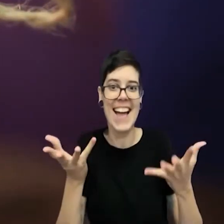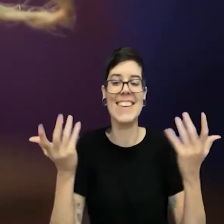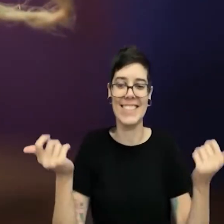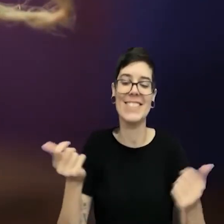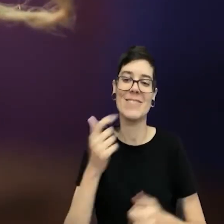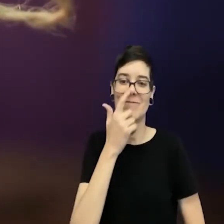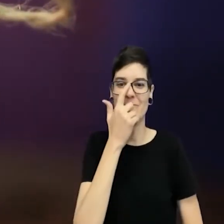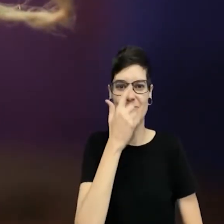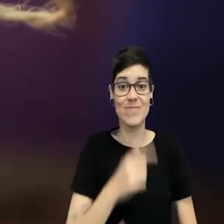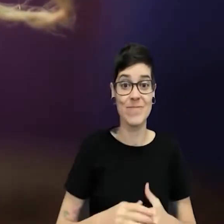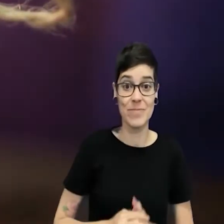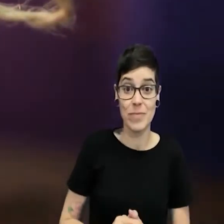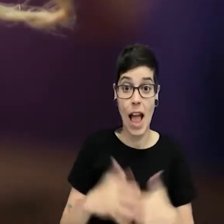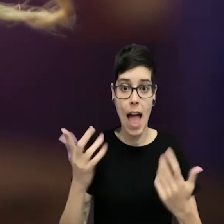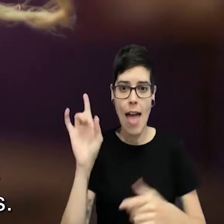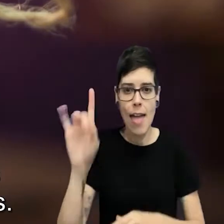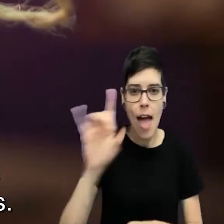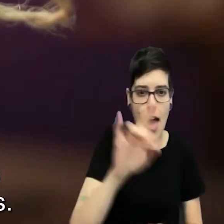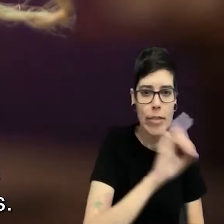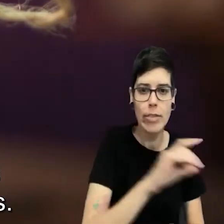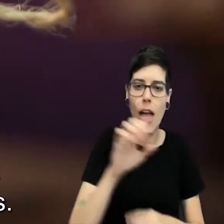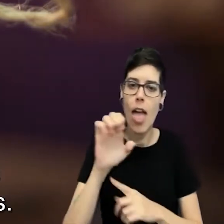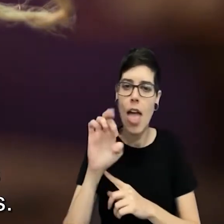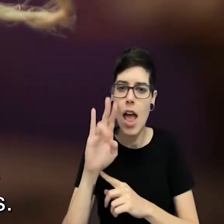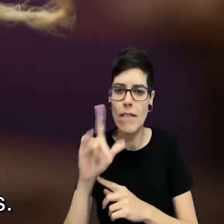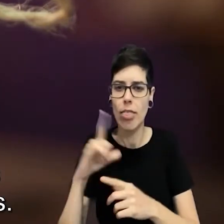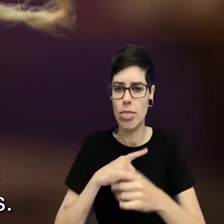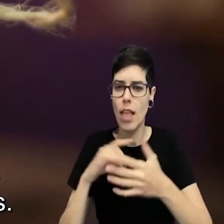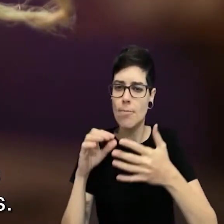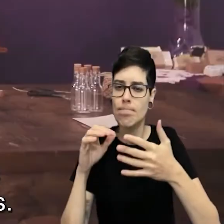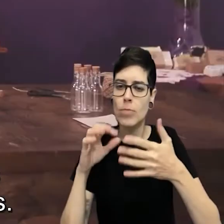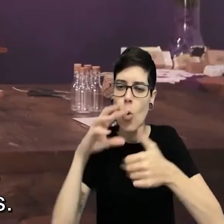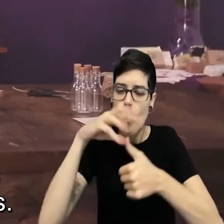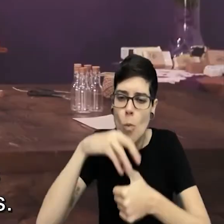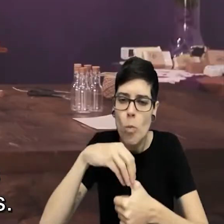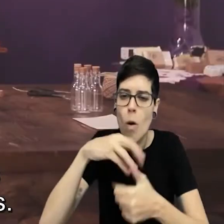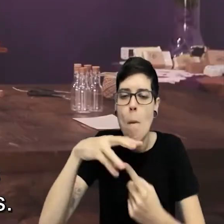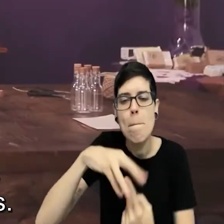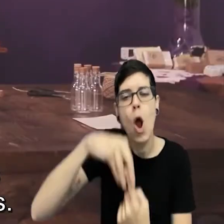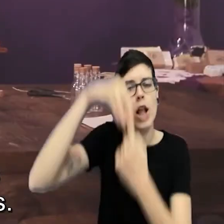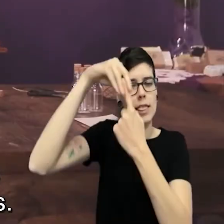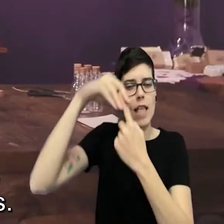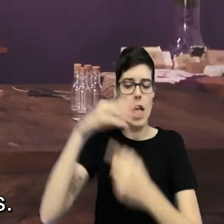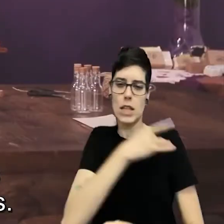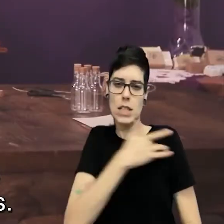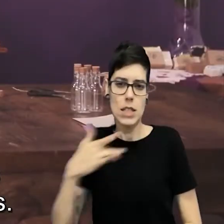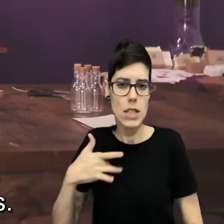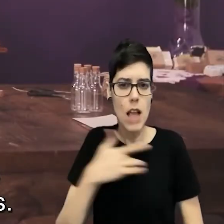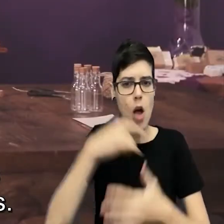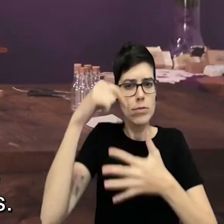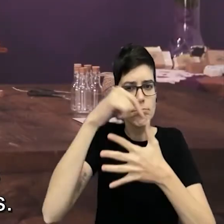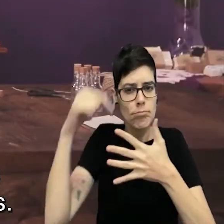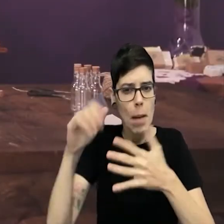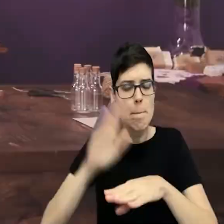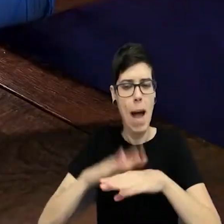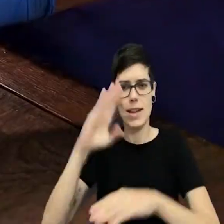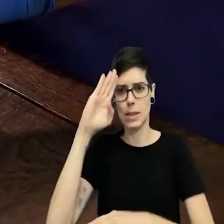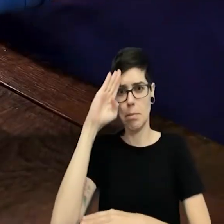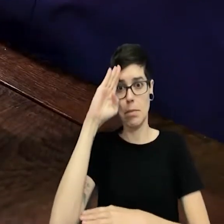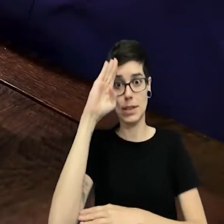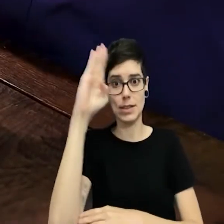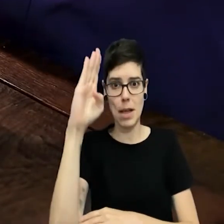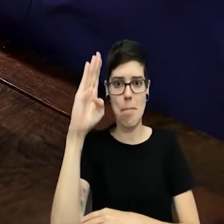dele, na nossa garrafinha. Cloraci. Cada erva dessa, ela tem propriedades medicinais.